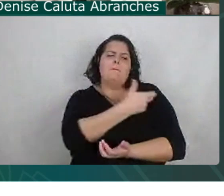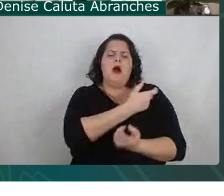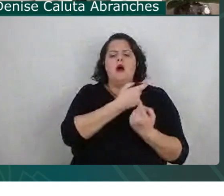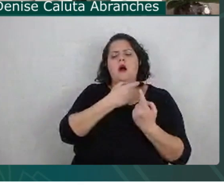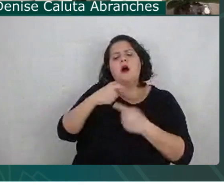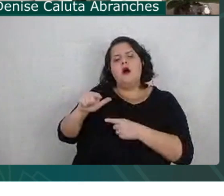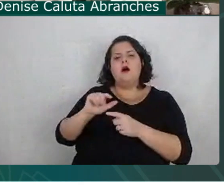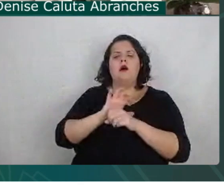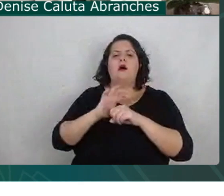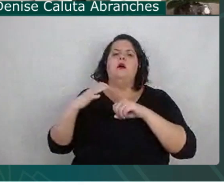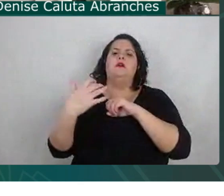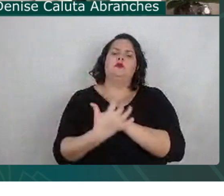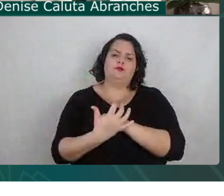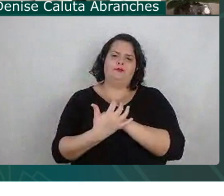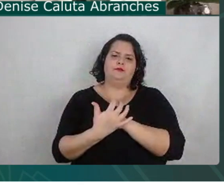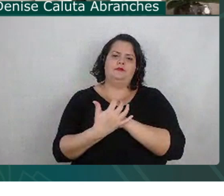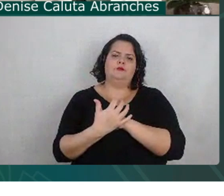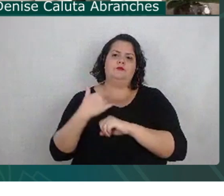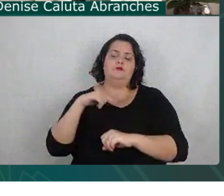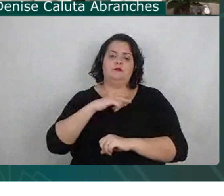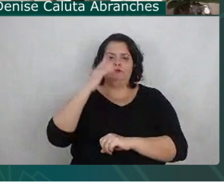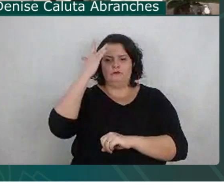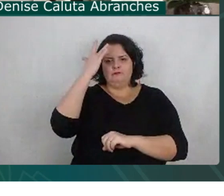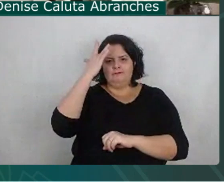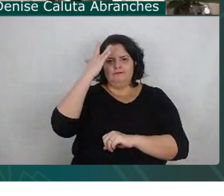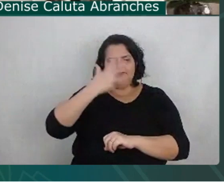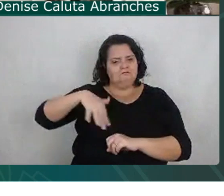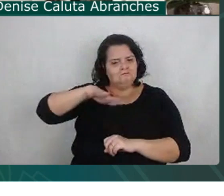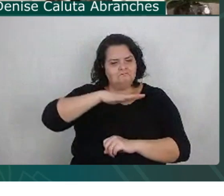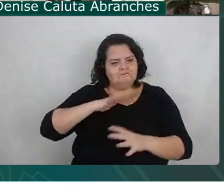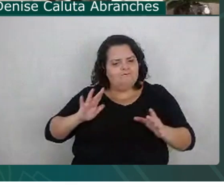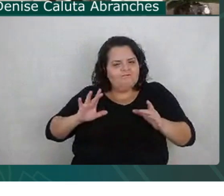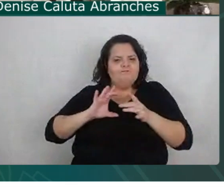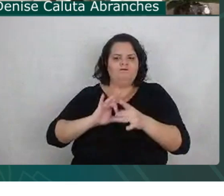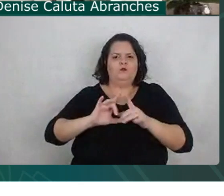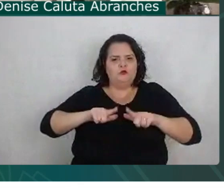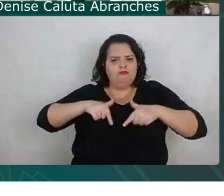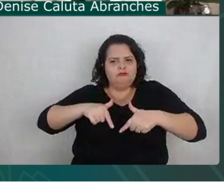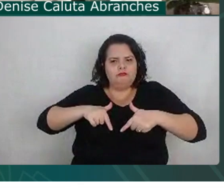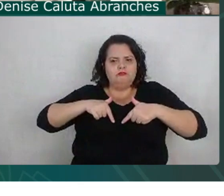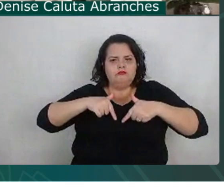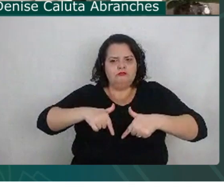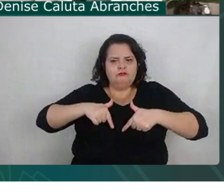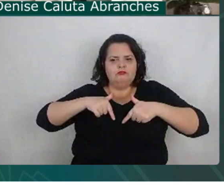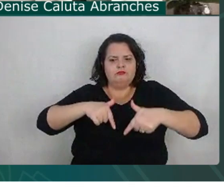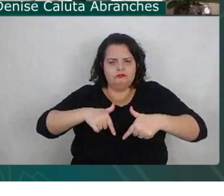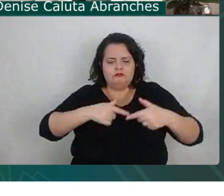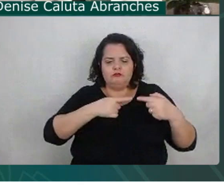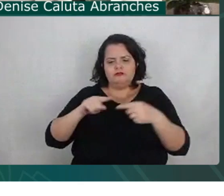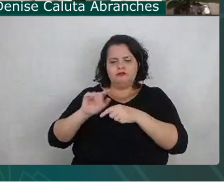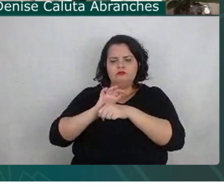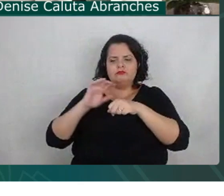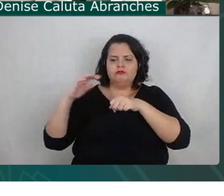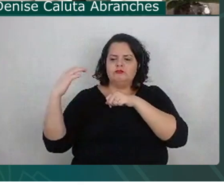Então, acho que todos nós estamos juntos nesta luta contra o